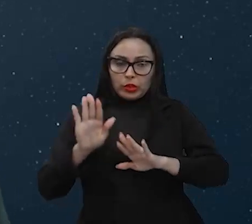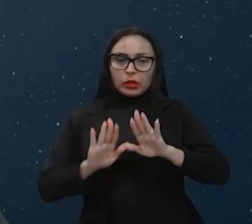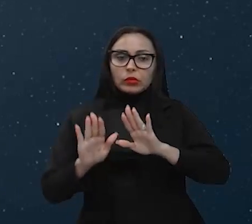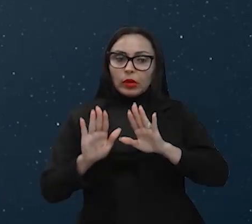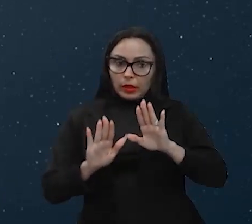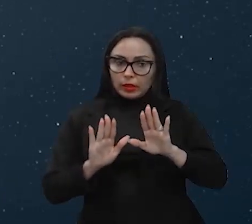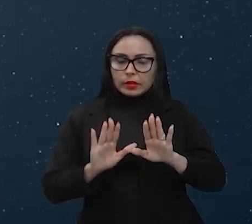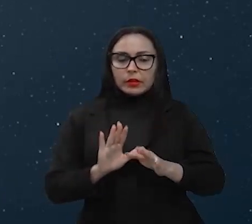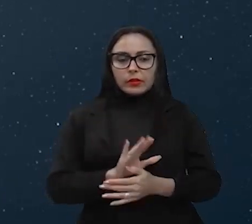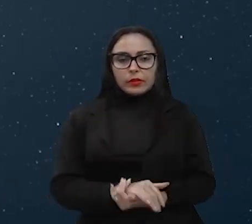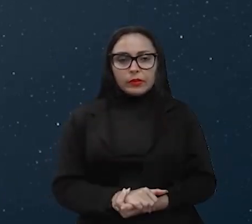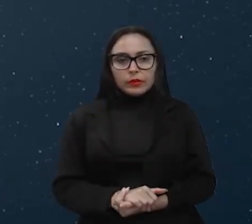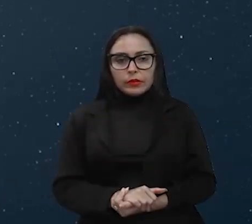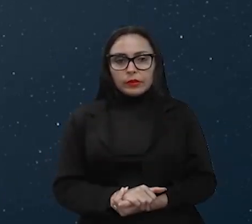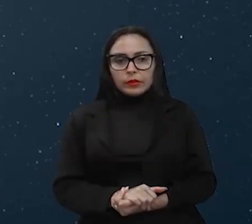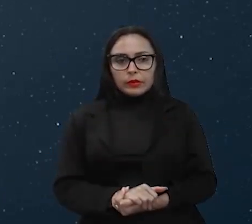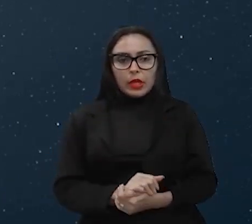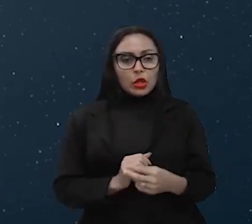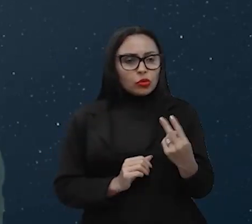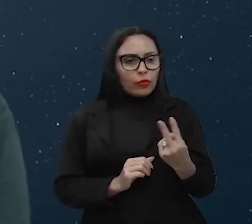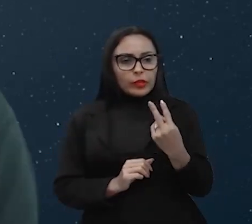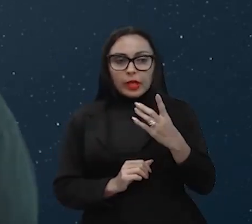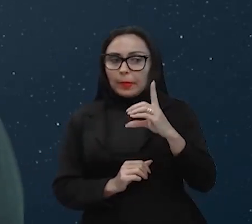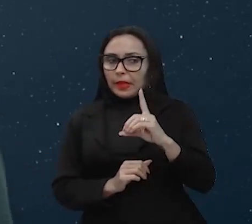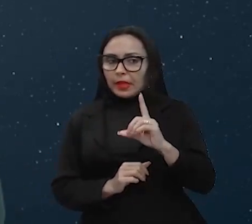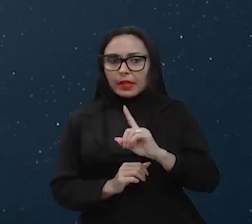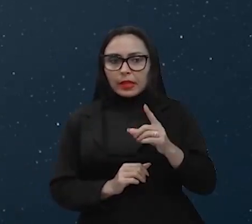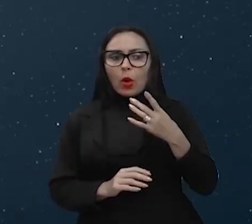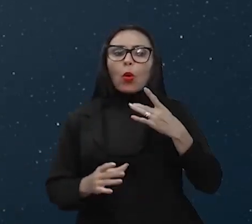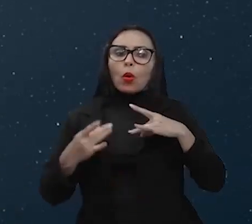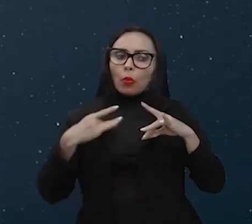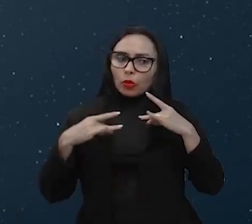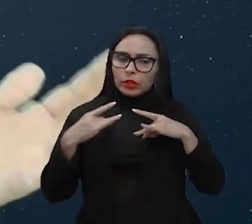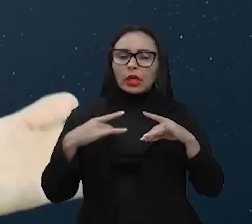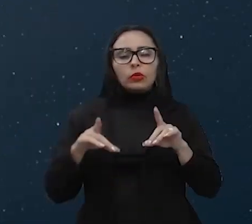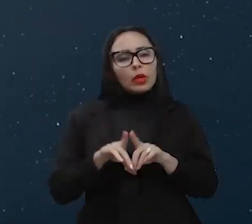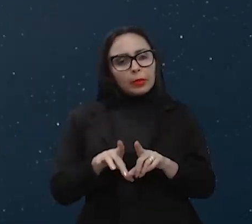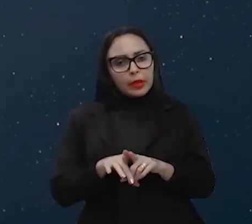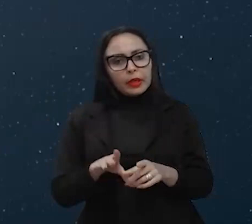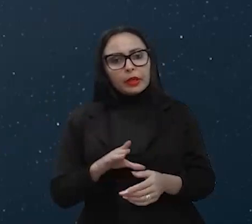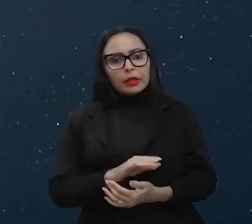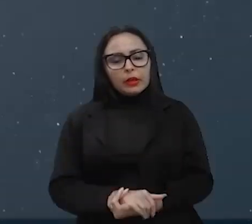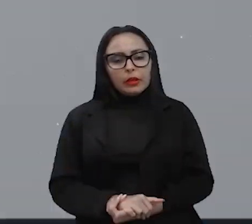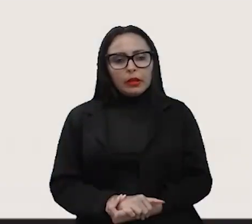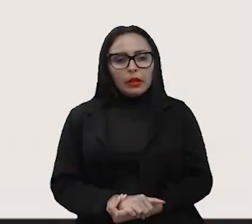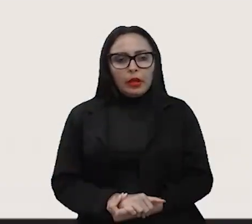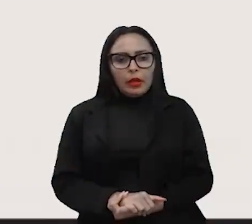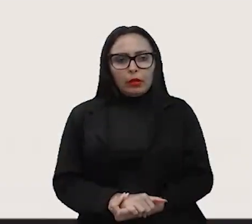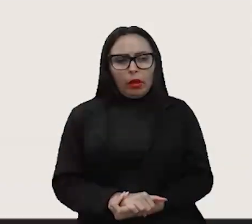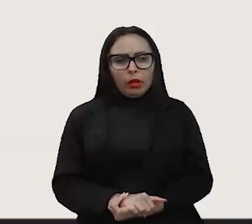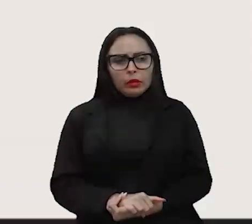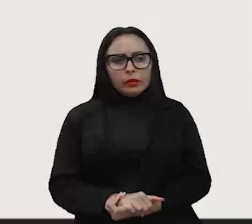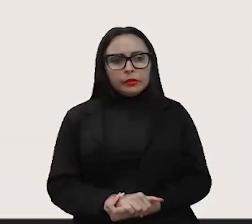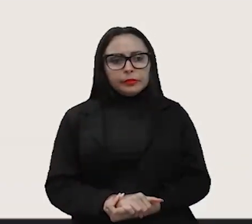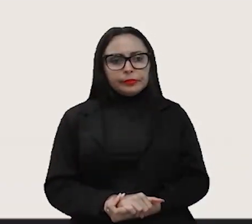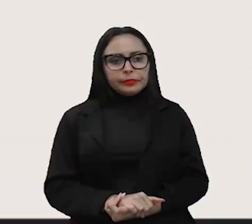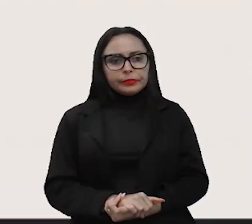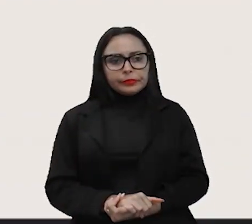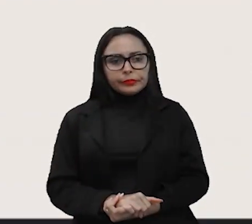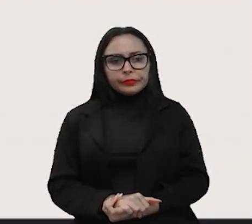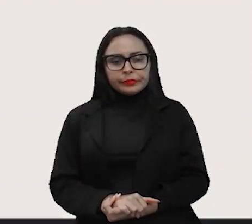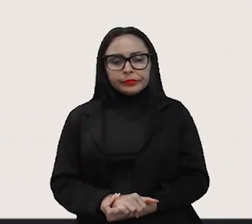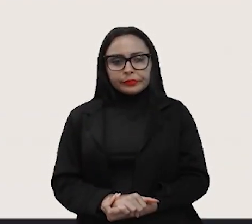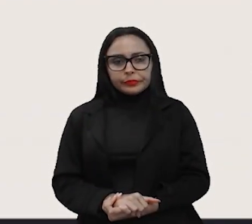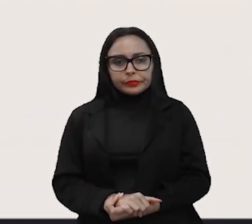vitamina D, não, viu? Cuidado que a parte hormonal também deixa o osso frágil. Cuidado com isso. E trocando, Betão, quando eu